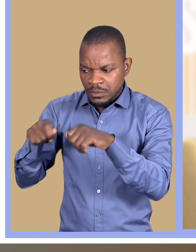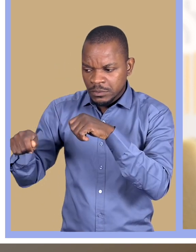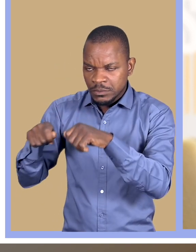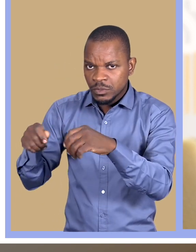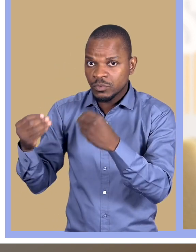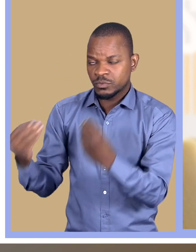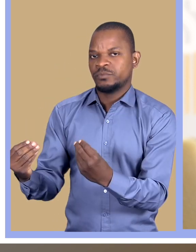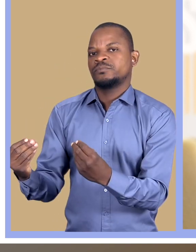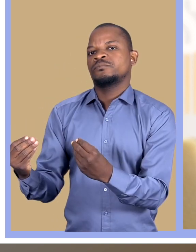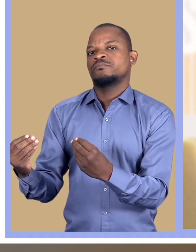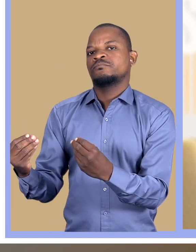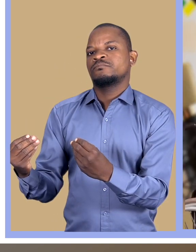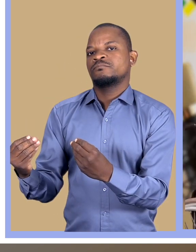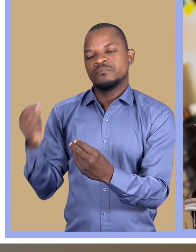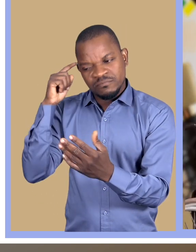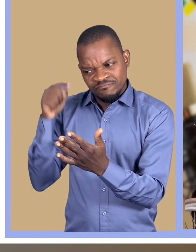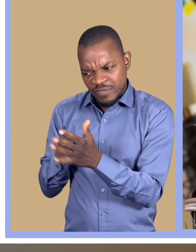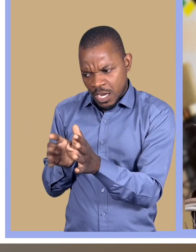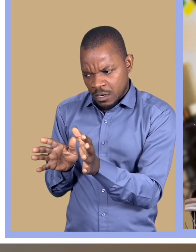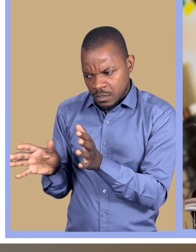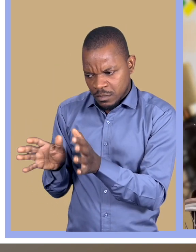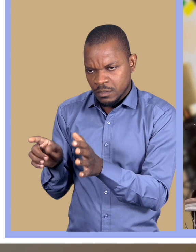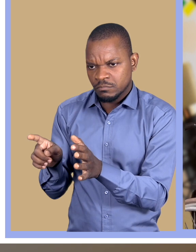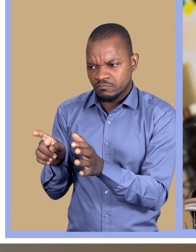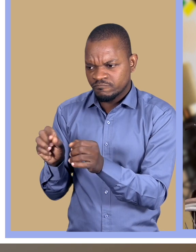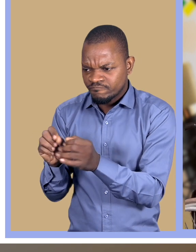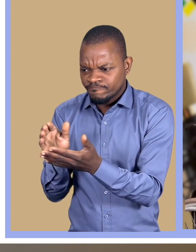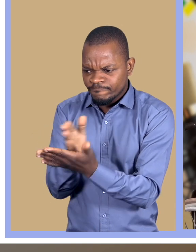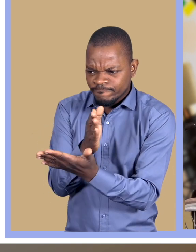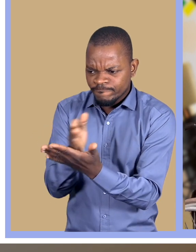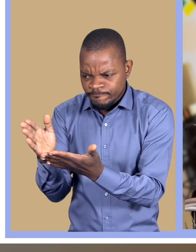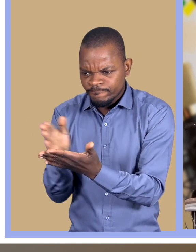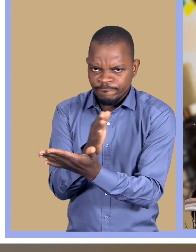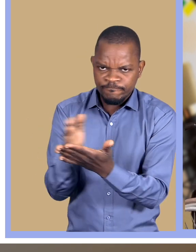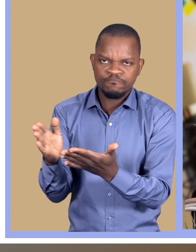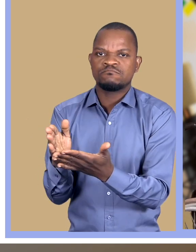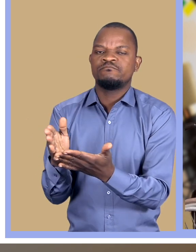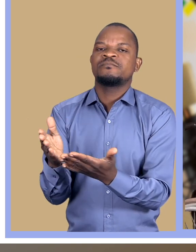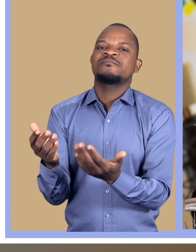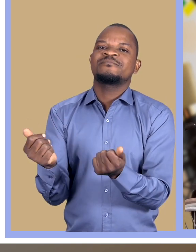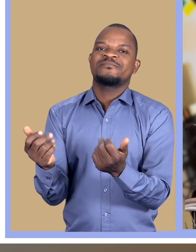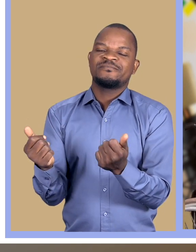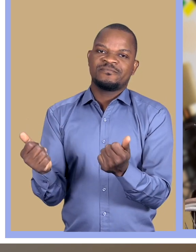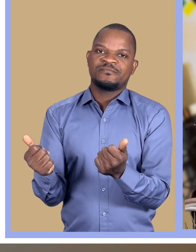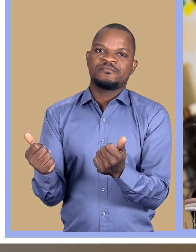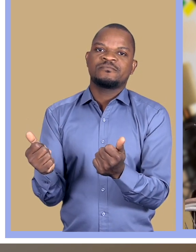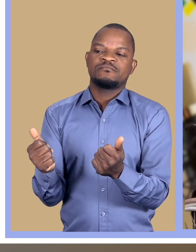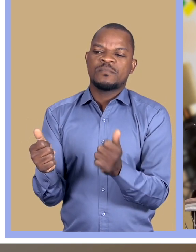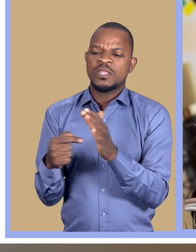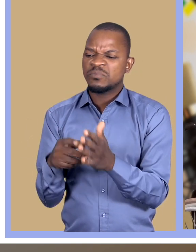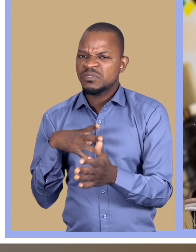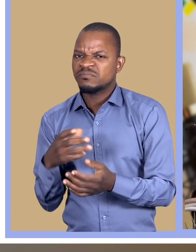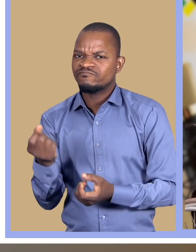E encaminhamento é esta gestão. Se nós sabermos separar o lixo, nós começamos a olhar para o potencial desse